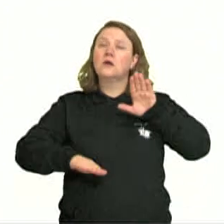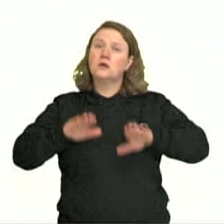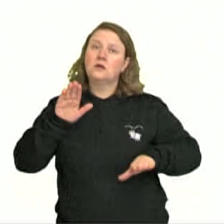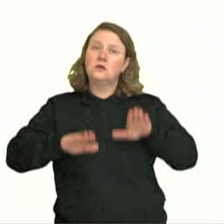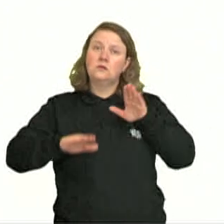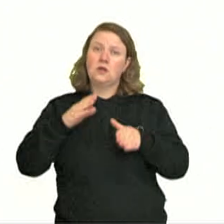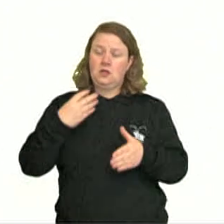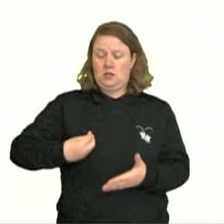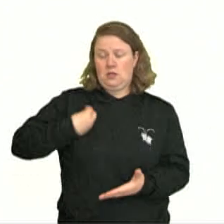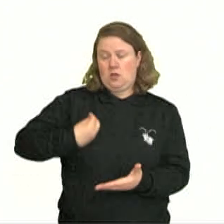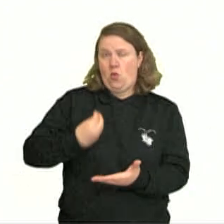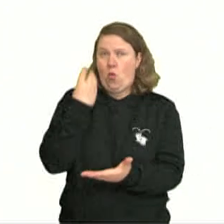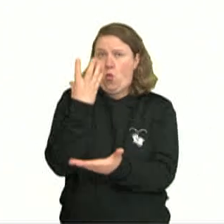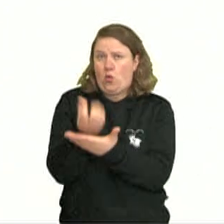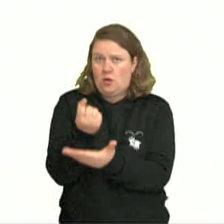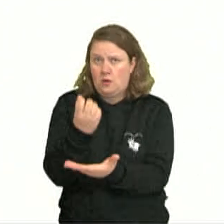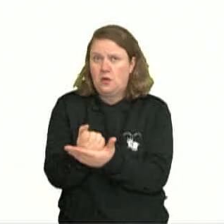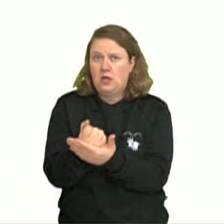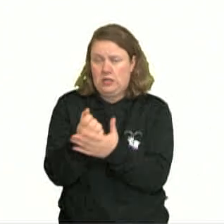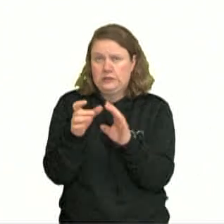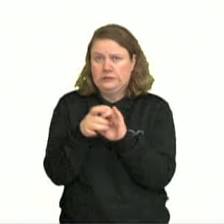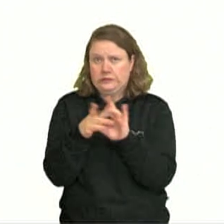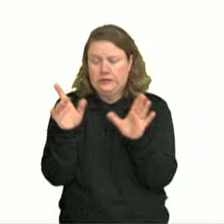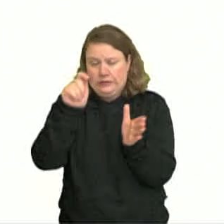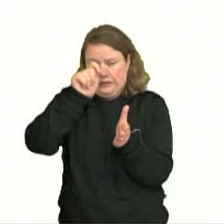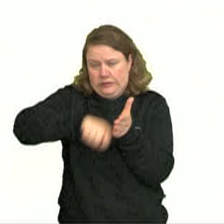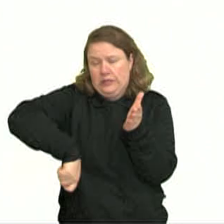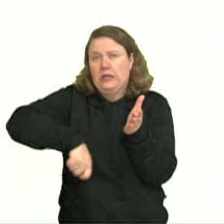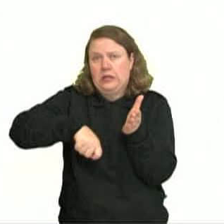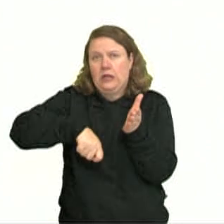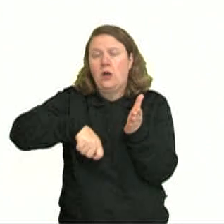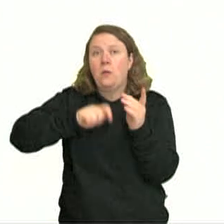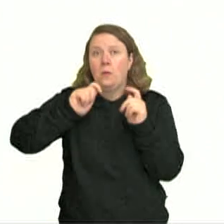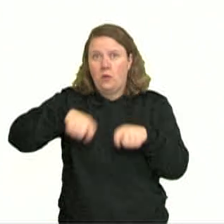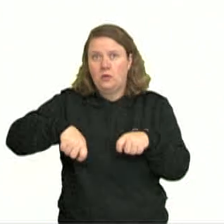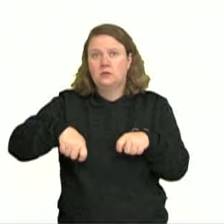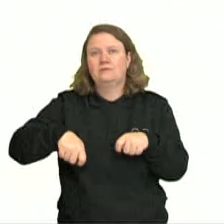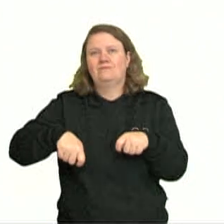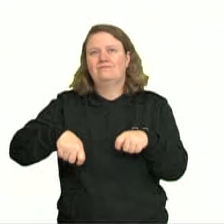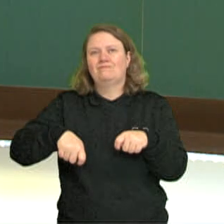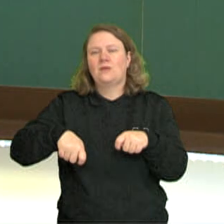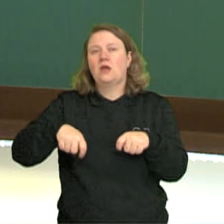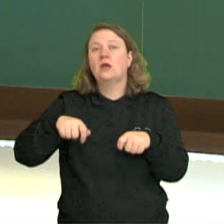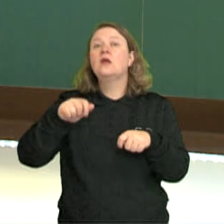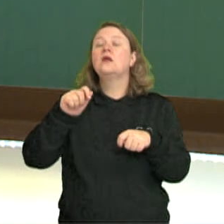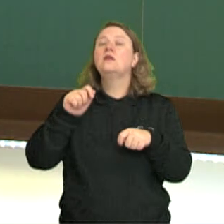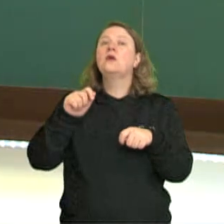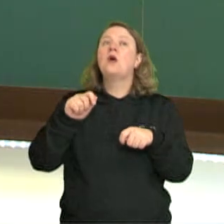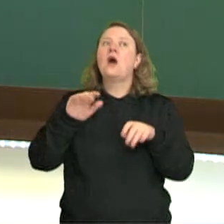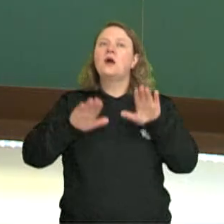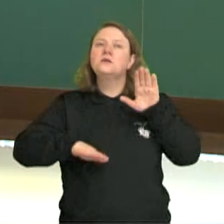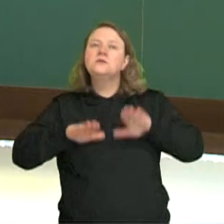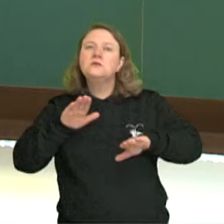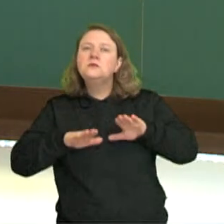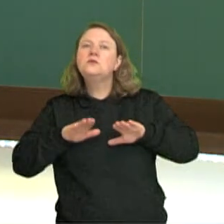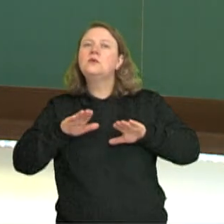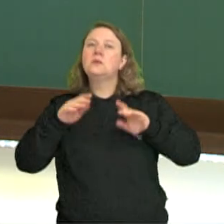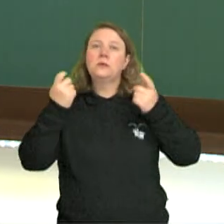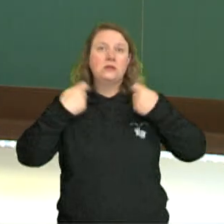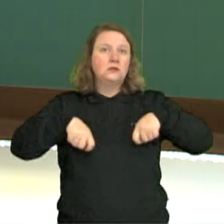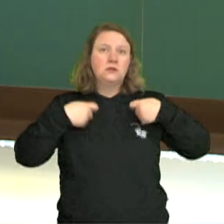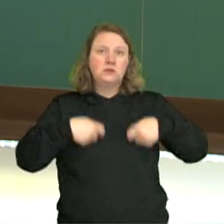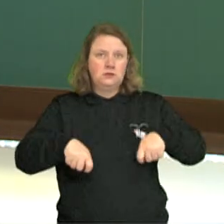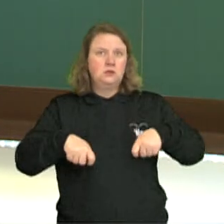são autorizadas, outras não, né? Por isso mesmo a autorização envolve esse critério aí